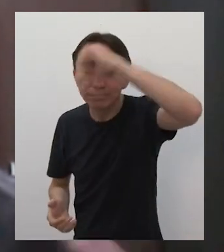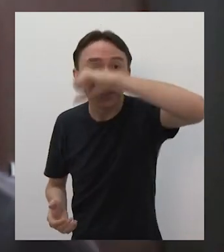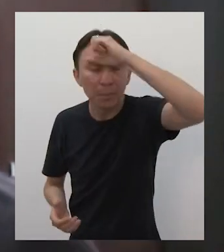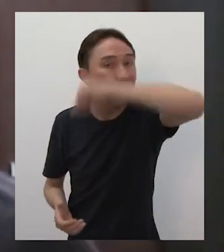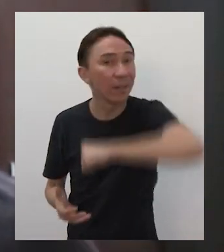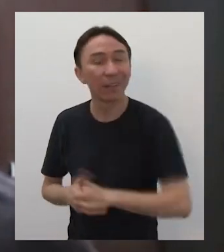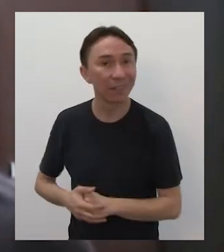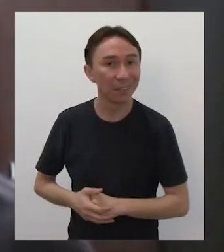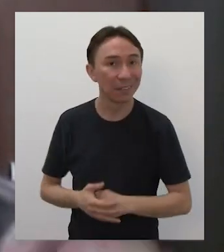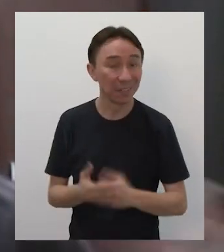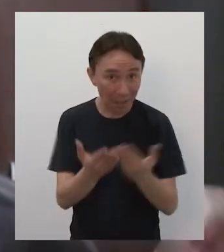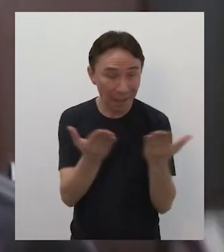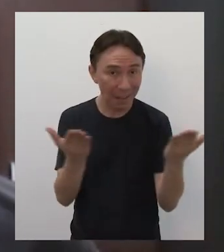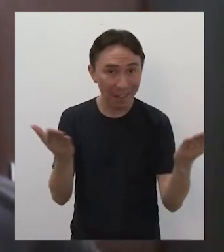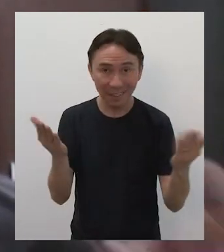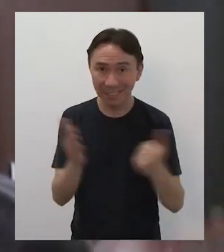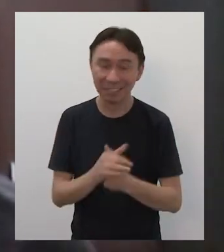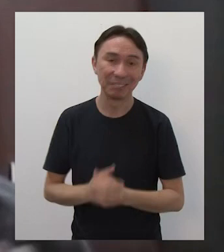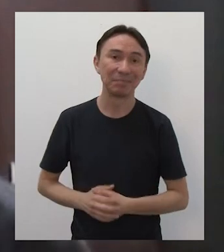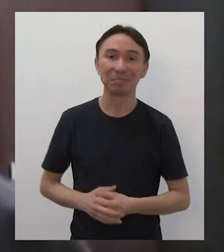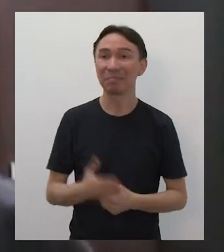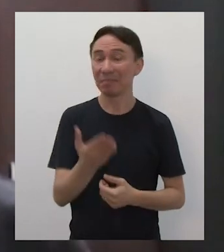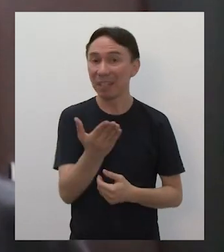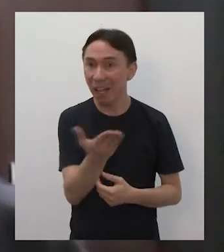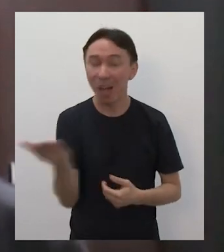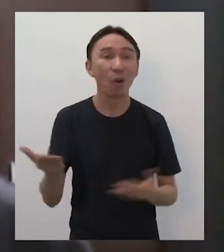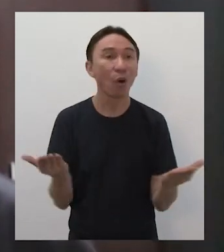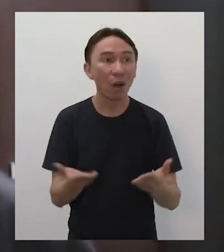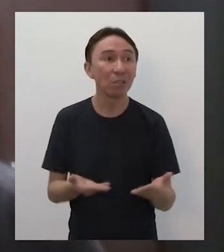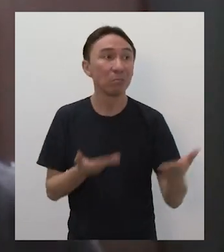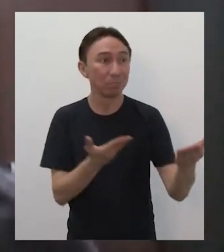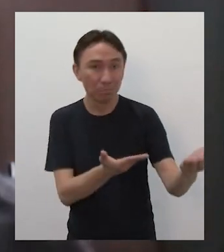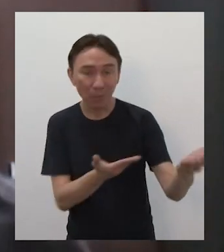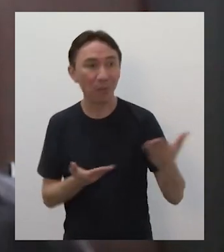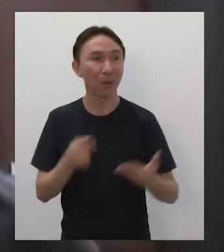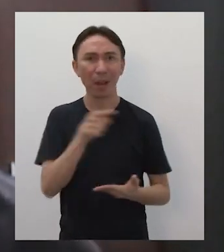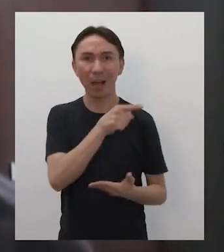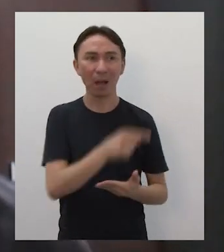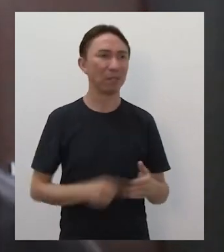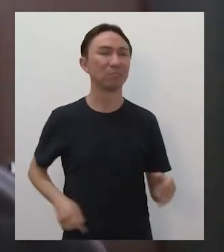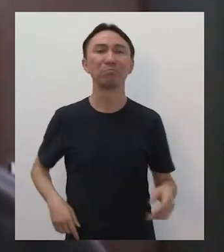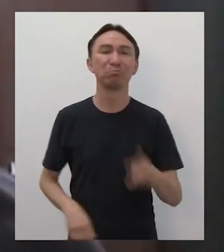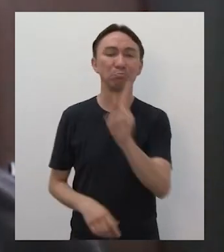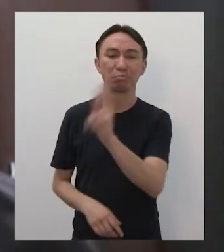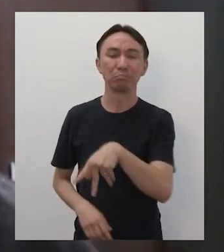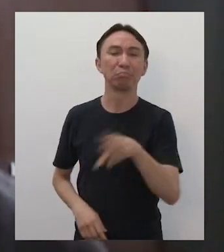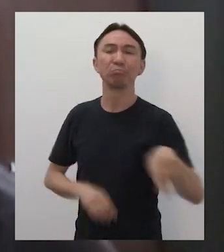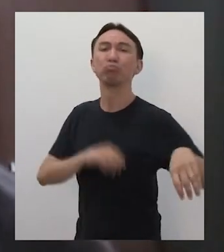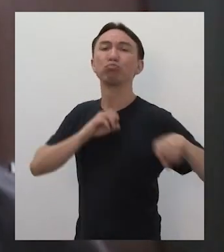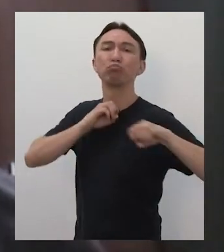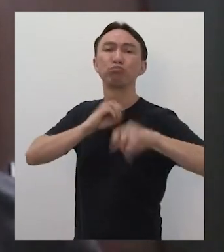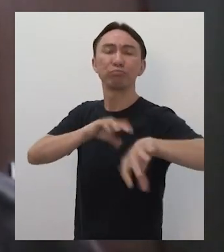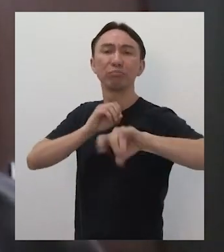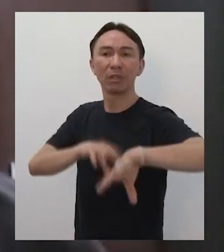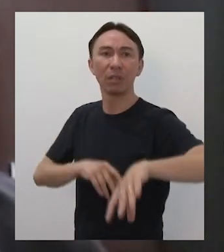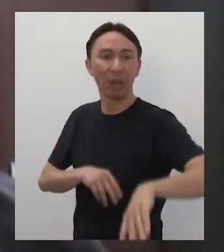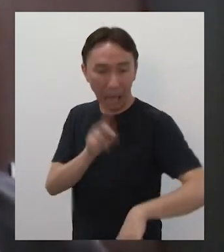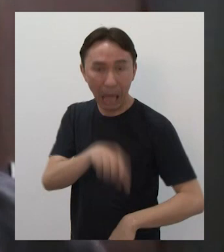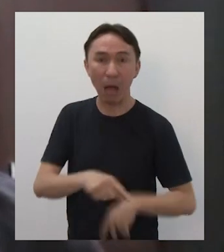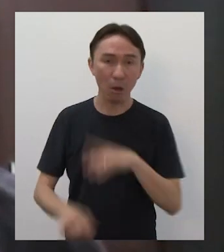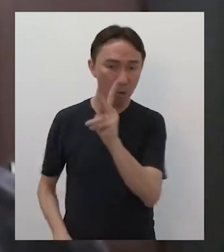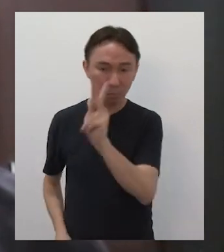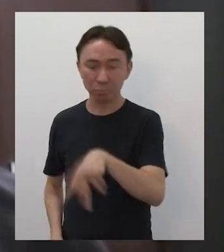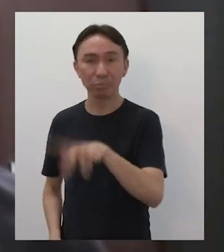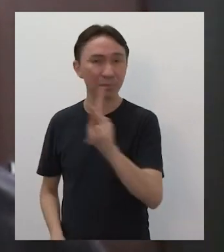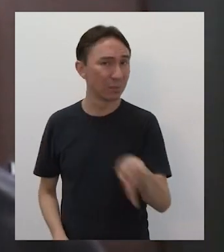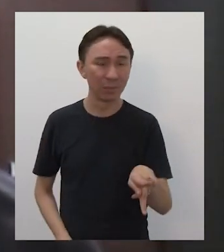essa questão. Como diz lá, com a palavra o educador. Aí a gente pensa assim, o educador é o professor? Não,